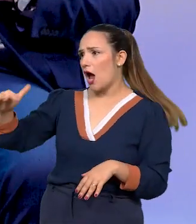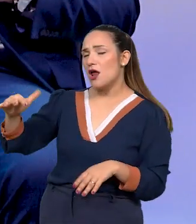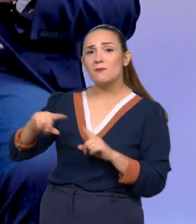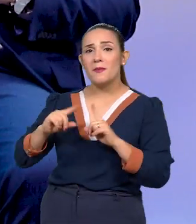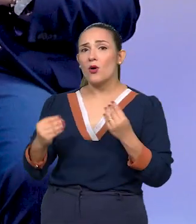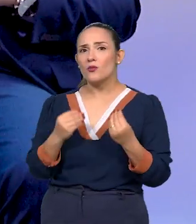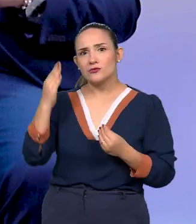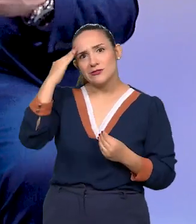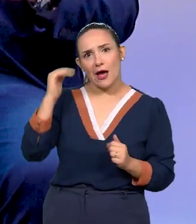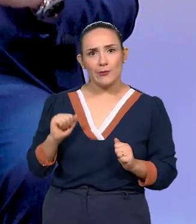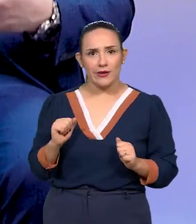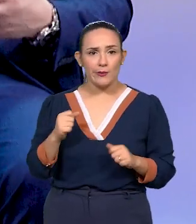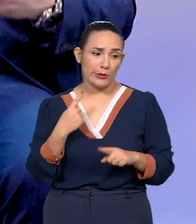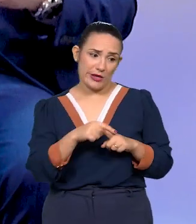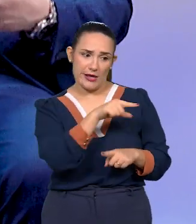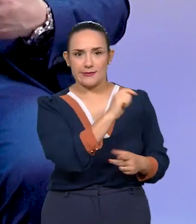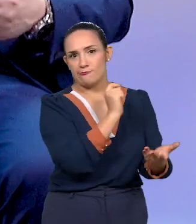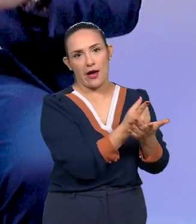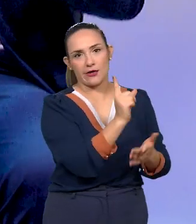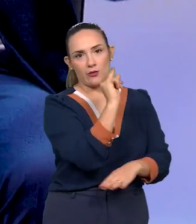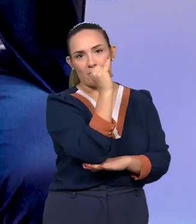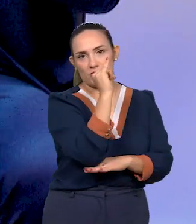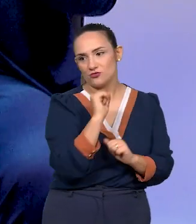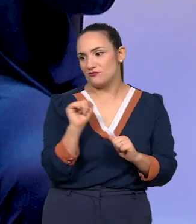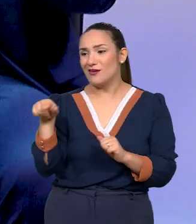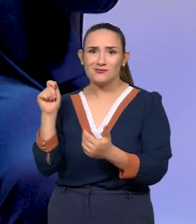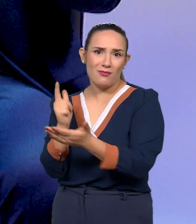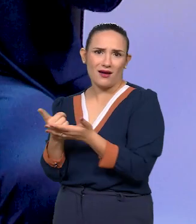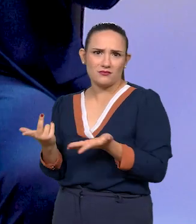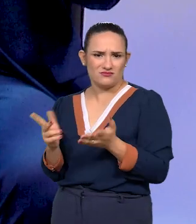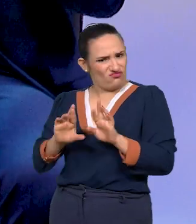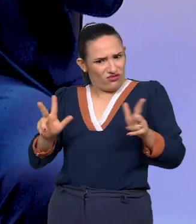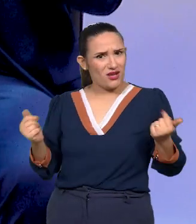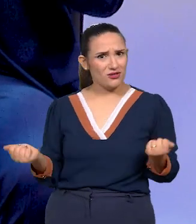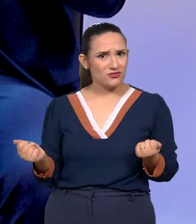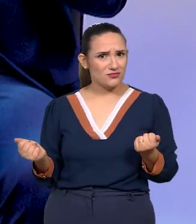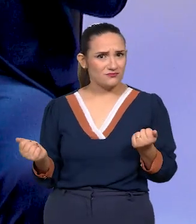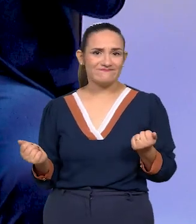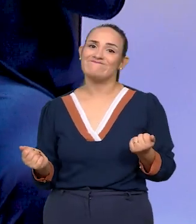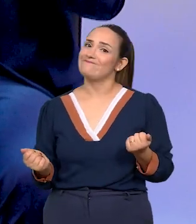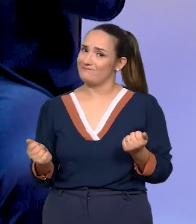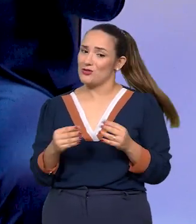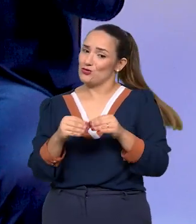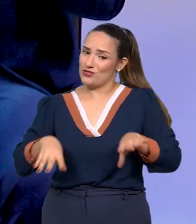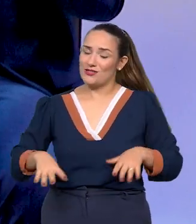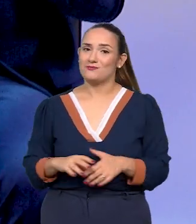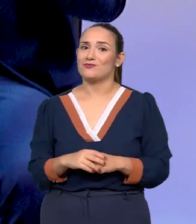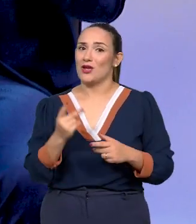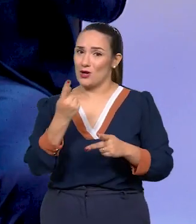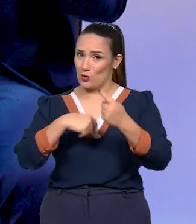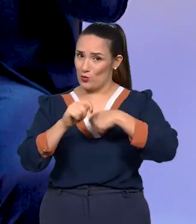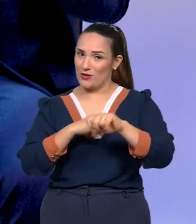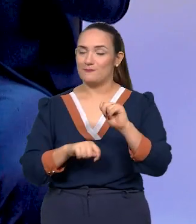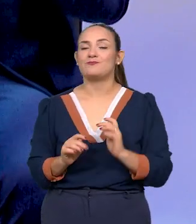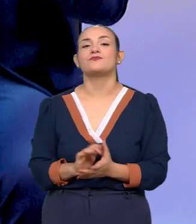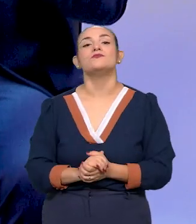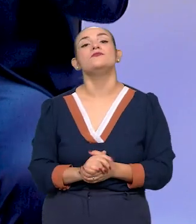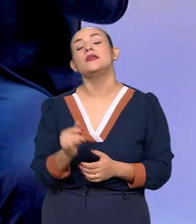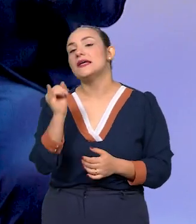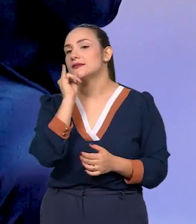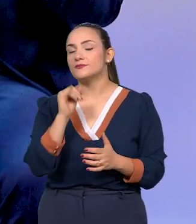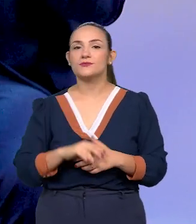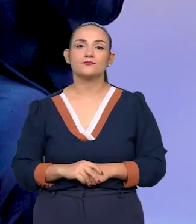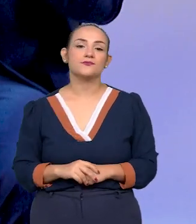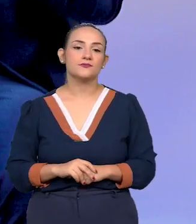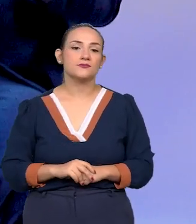decisão judicial, ele veio garantir, primeiro, aquilo, vou trazer um novo tema, a